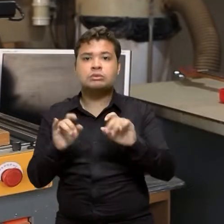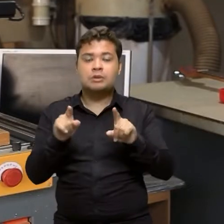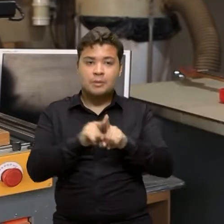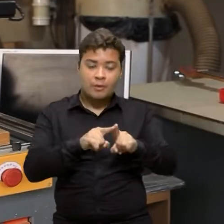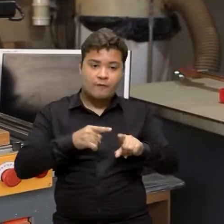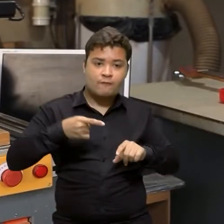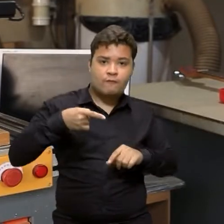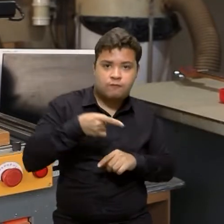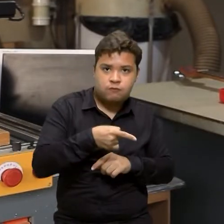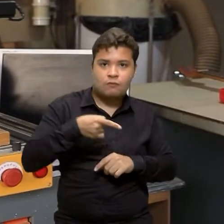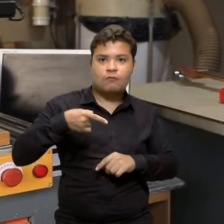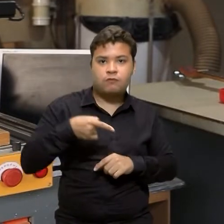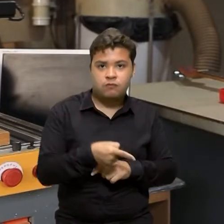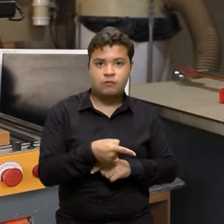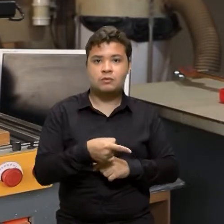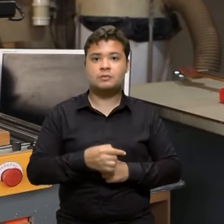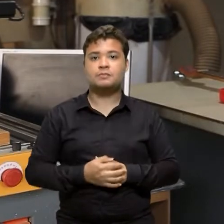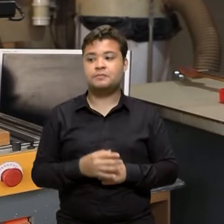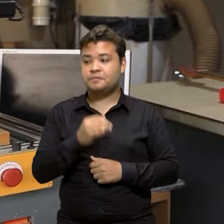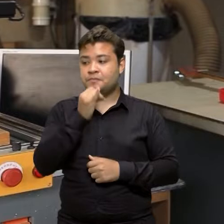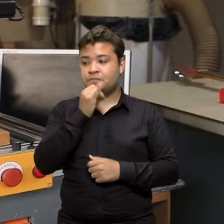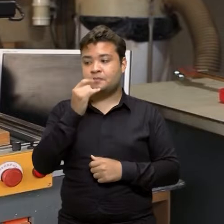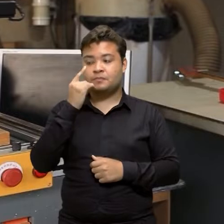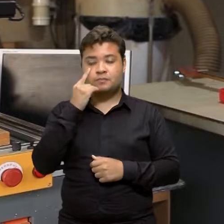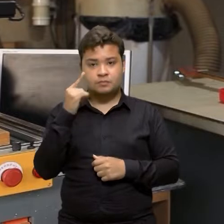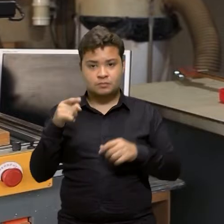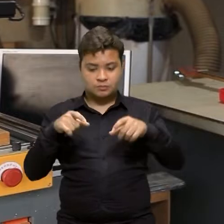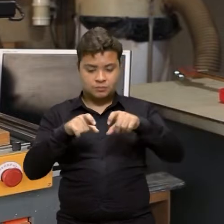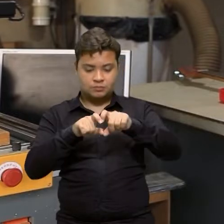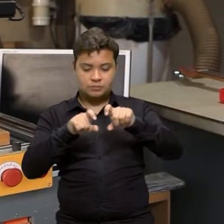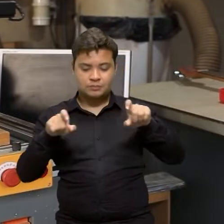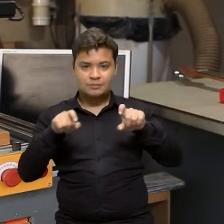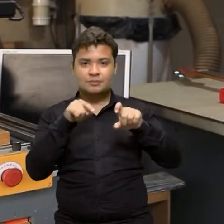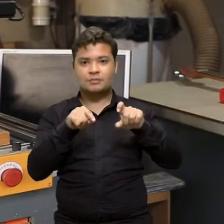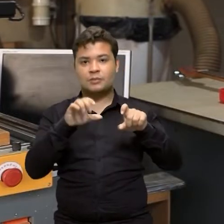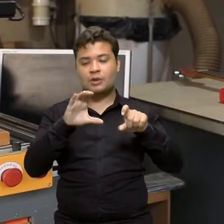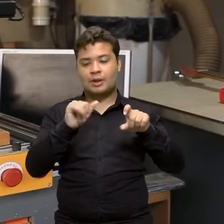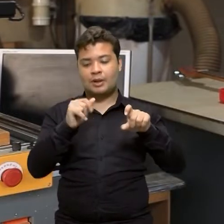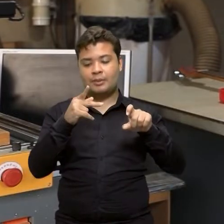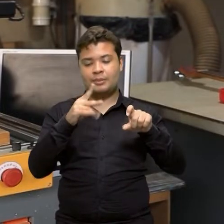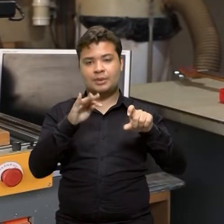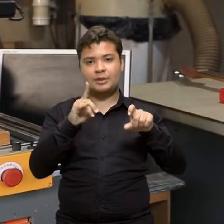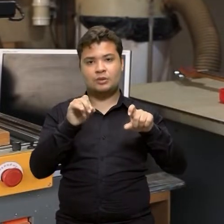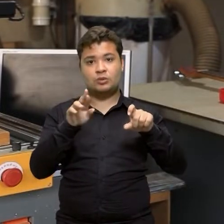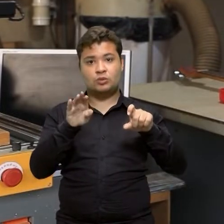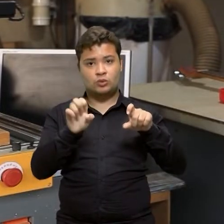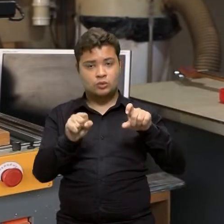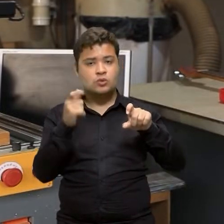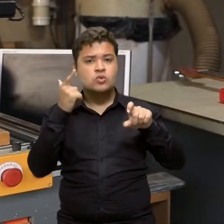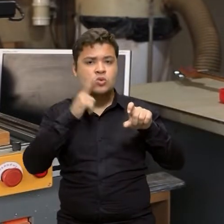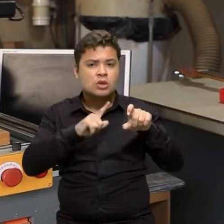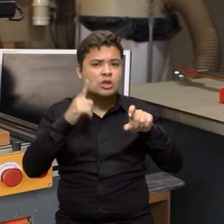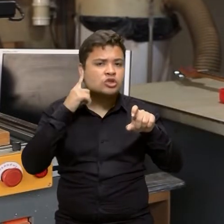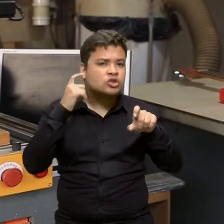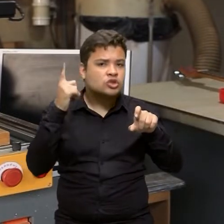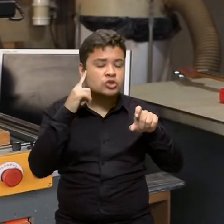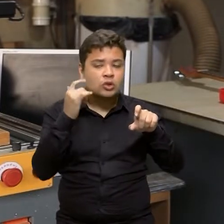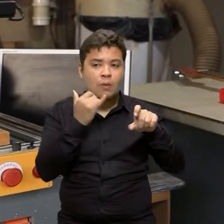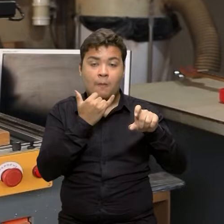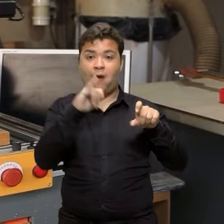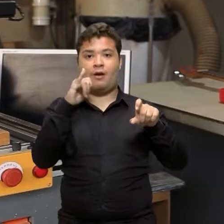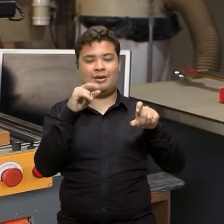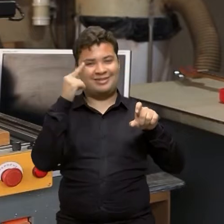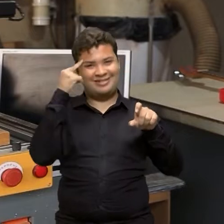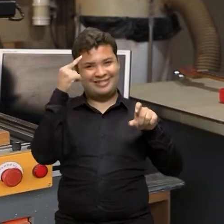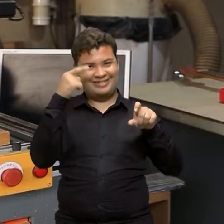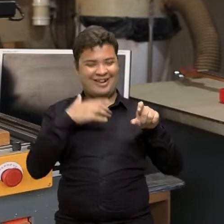a furação. Essas 2 cavidades aqui é onde vai os captadores que vão eletrificar e dar aquele som da guitarra bonito que